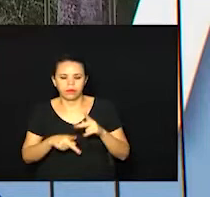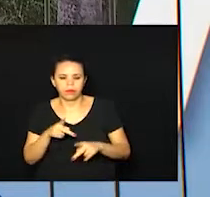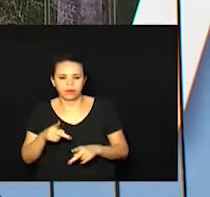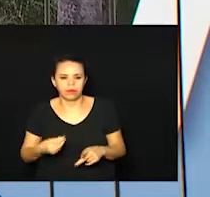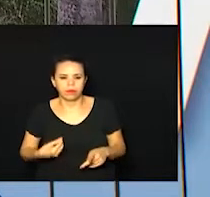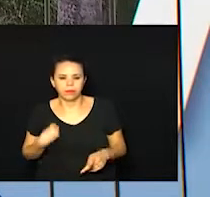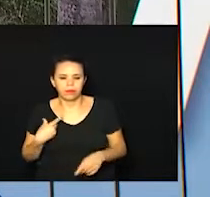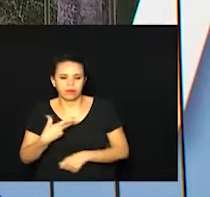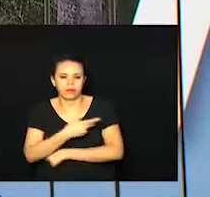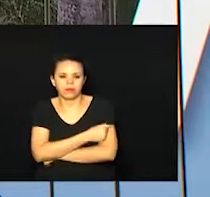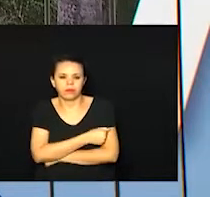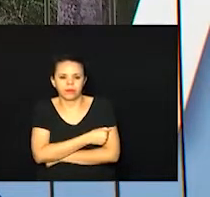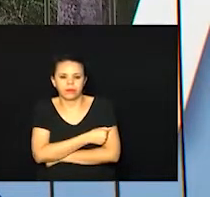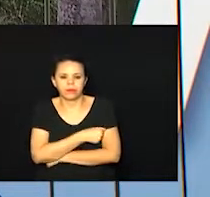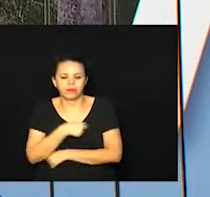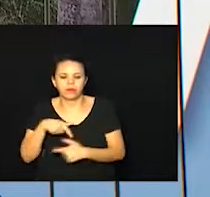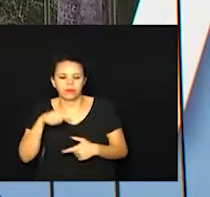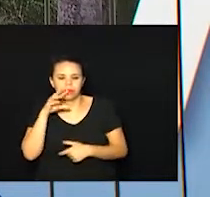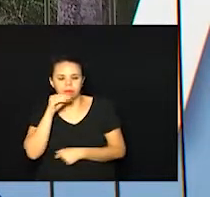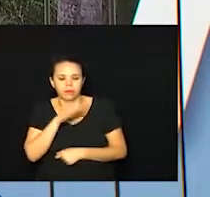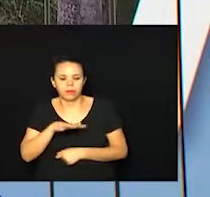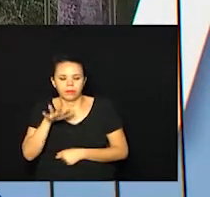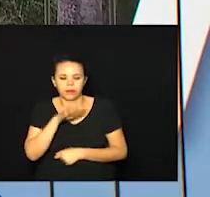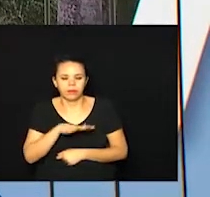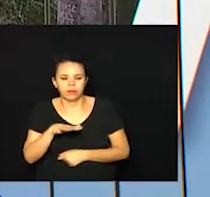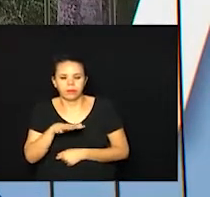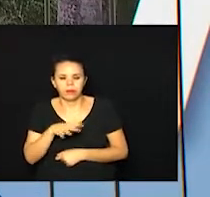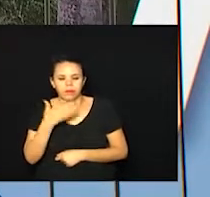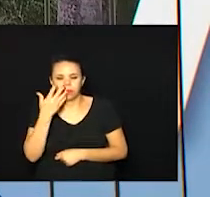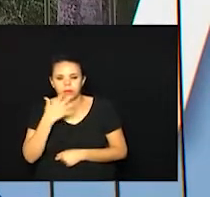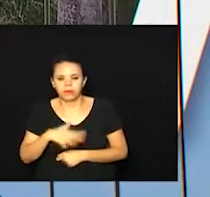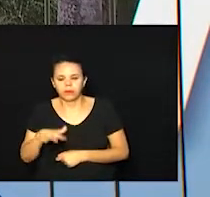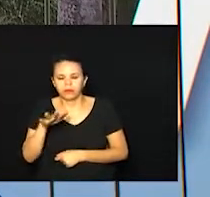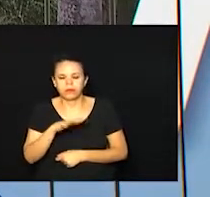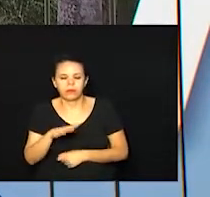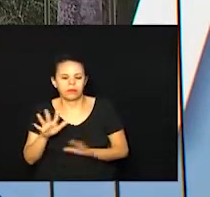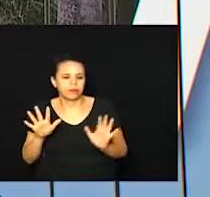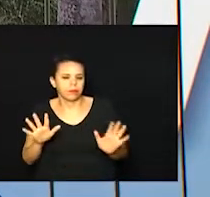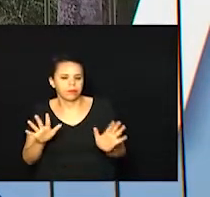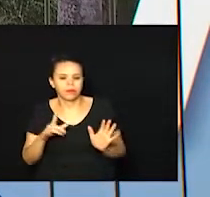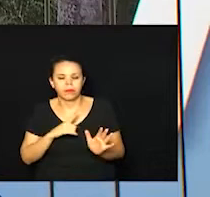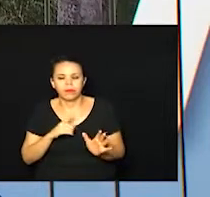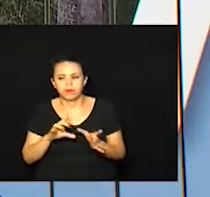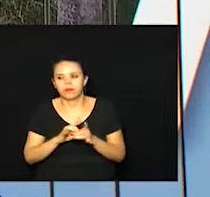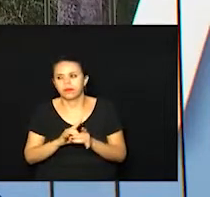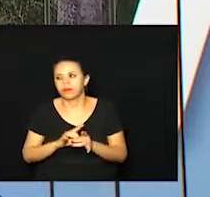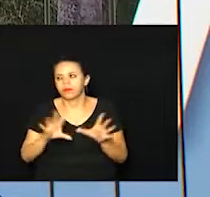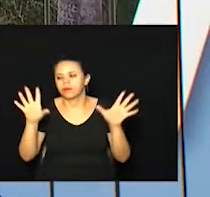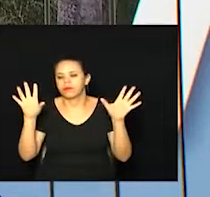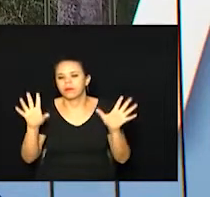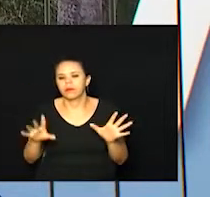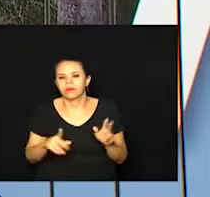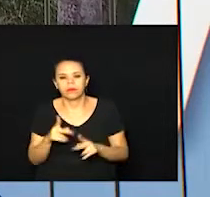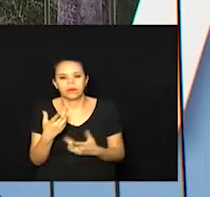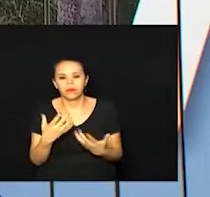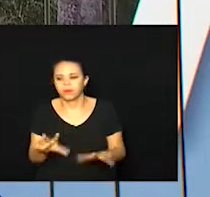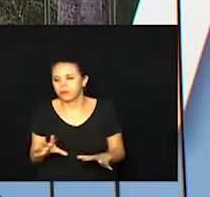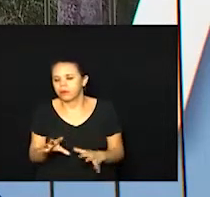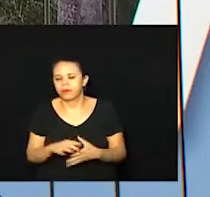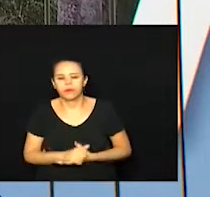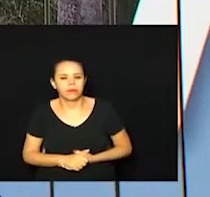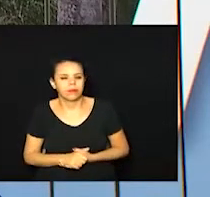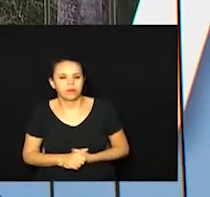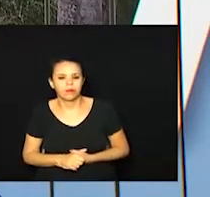estejam vacinadas, os trabalhadores e as crianças. Ah, mas tem a liberdade daqueles que não querem se